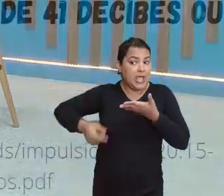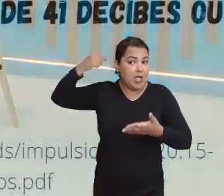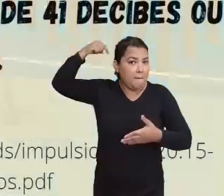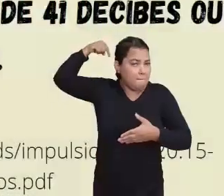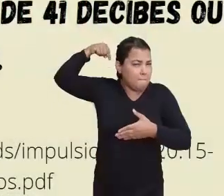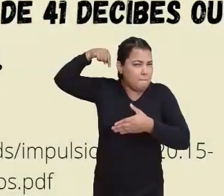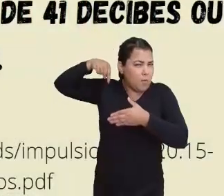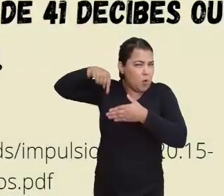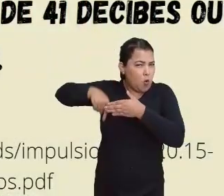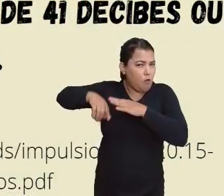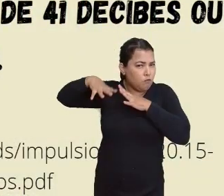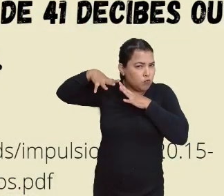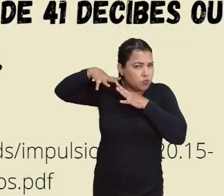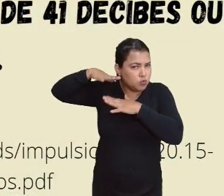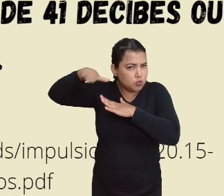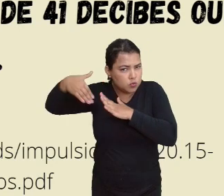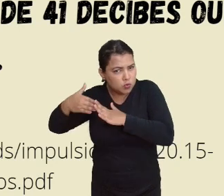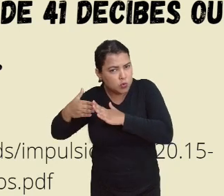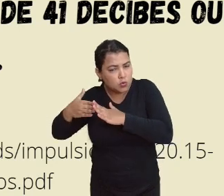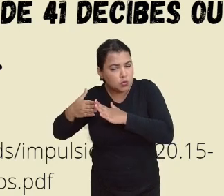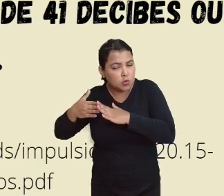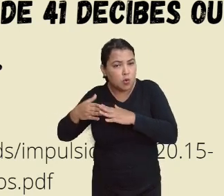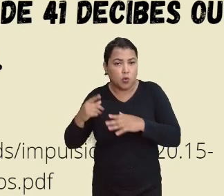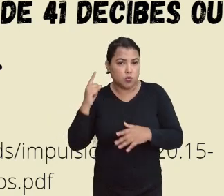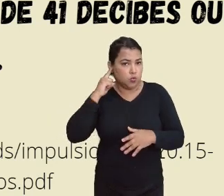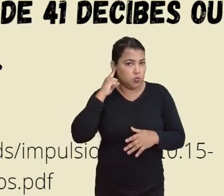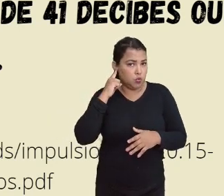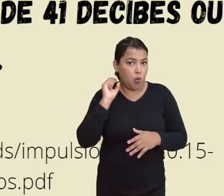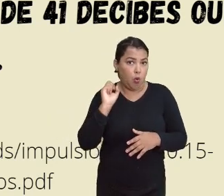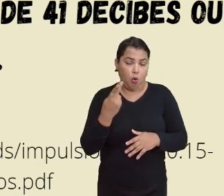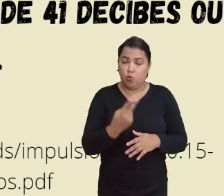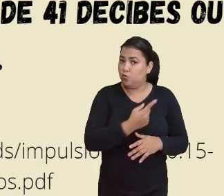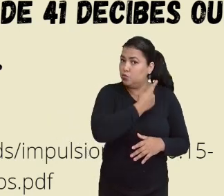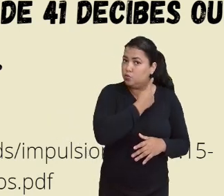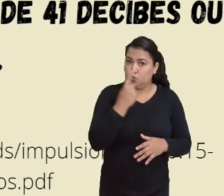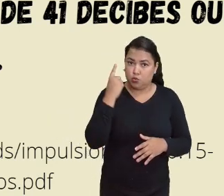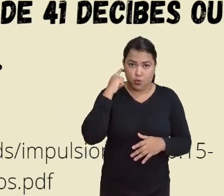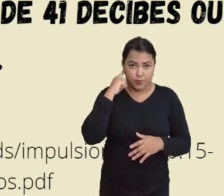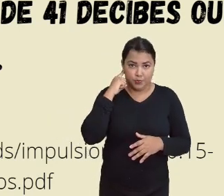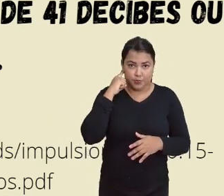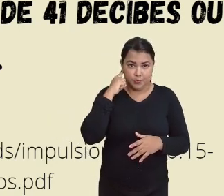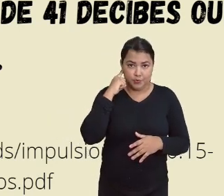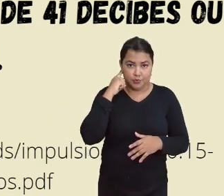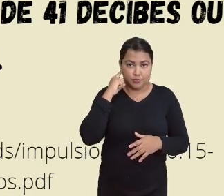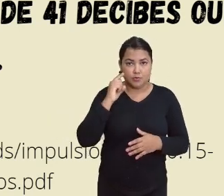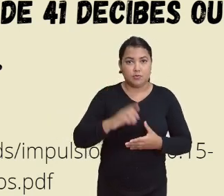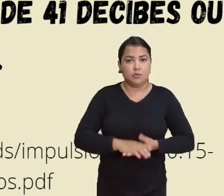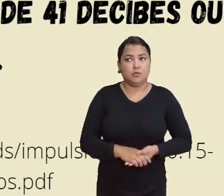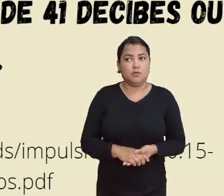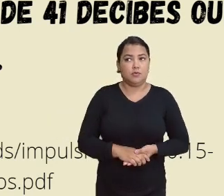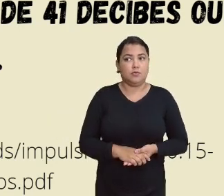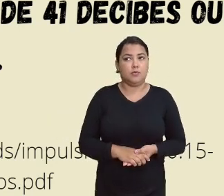parcial de um ou dos dois ouvidos, né? Pode ser